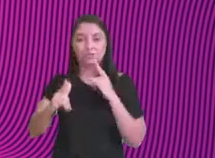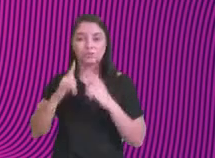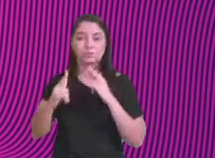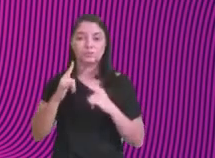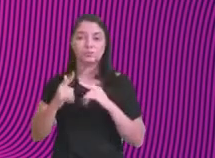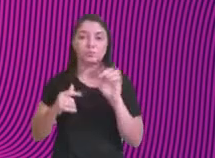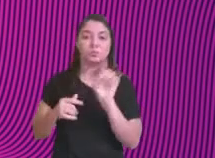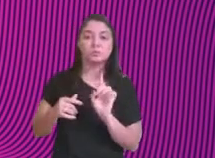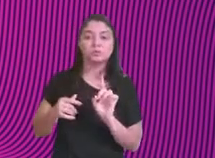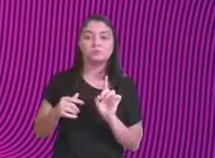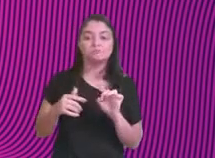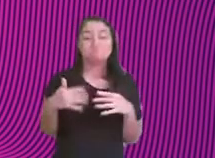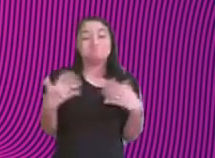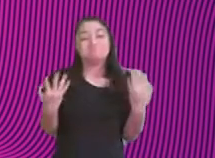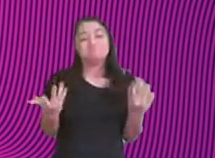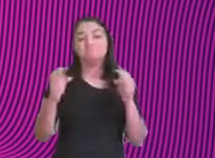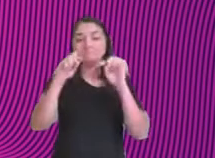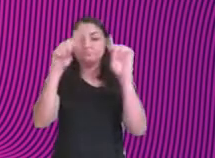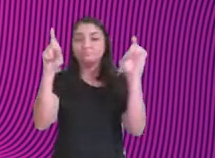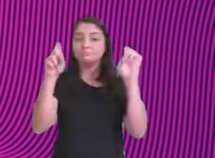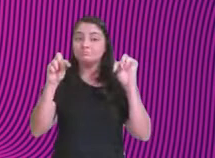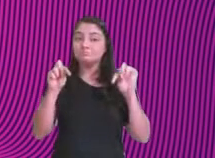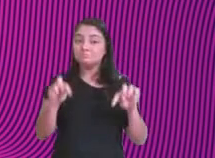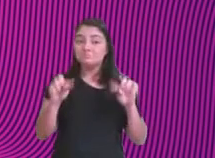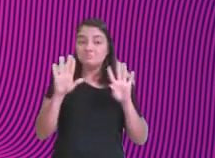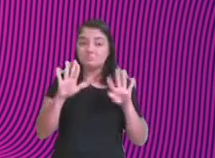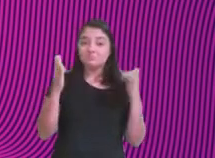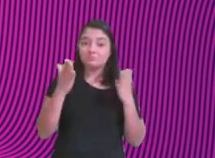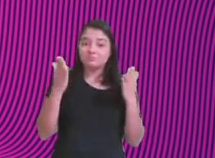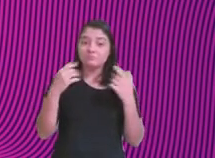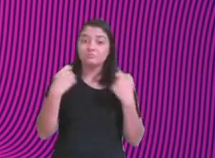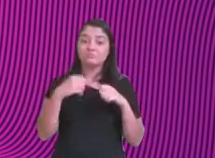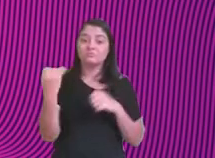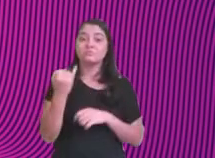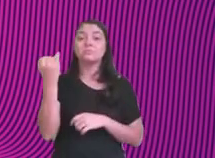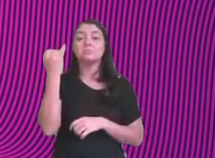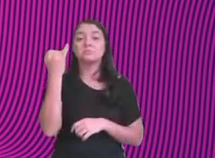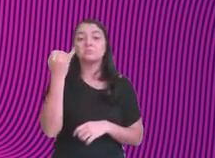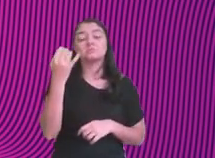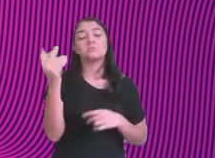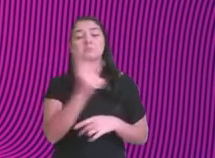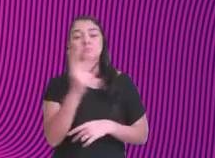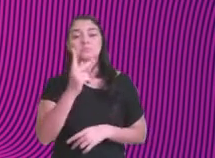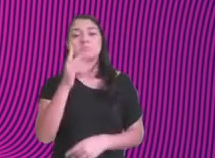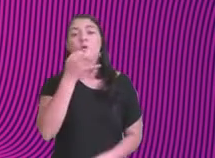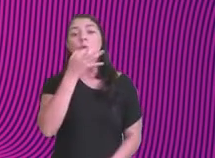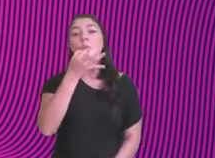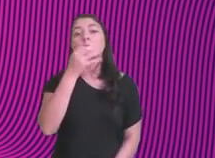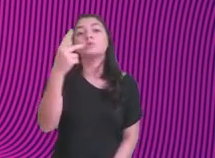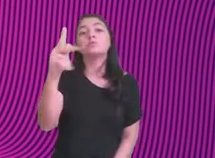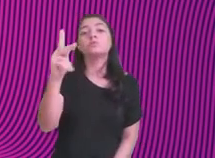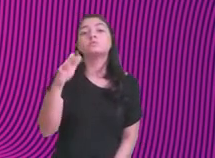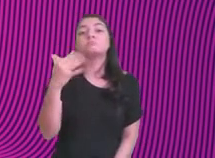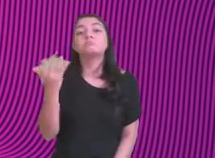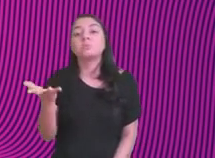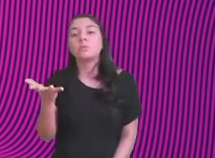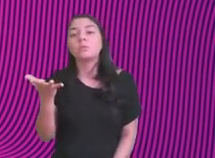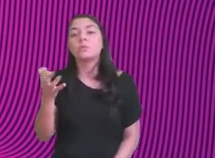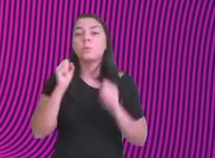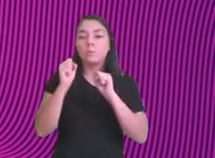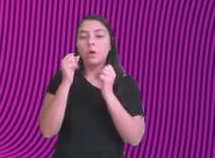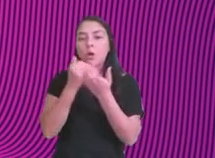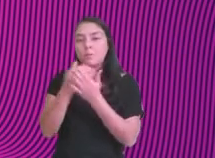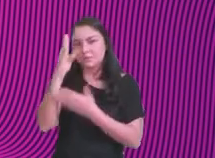um cirurgião que tá começando essa trajetória. Qual a sua opinião, Armando, em relação a essa questão? Começa já pelo